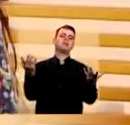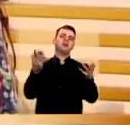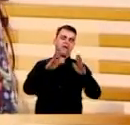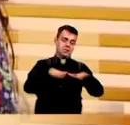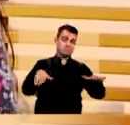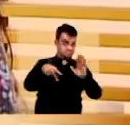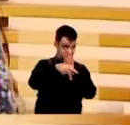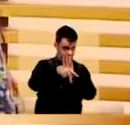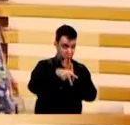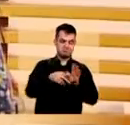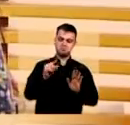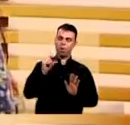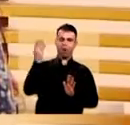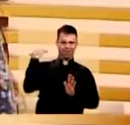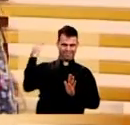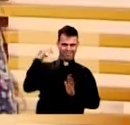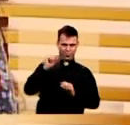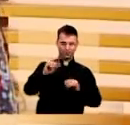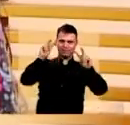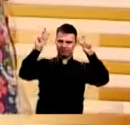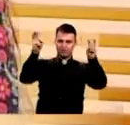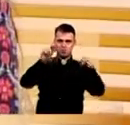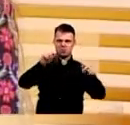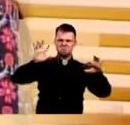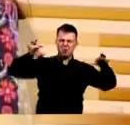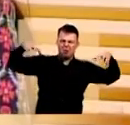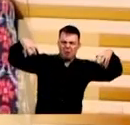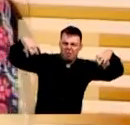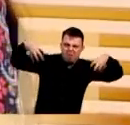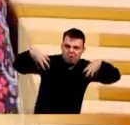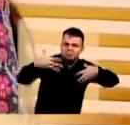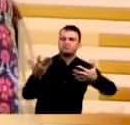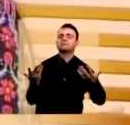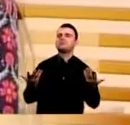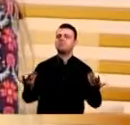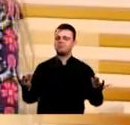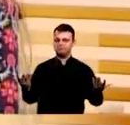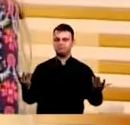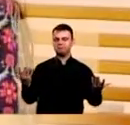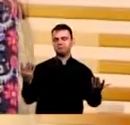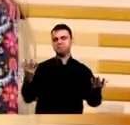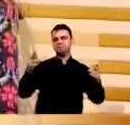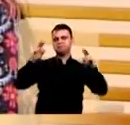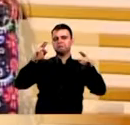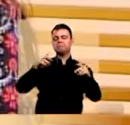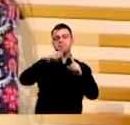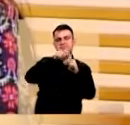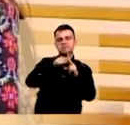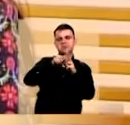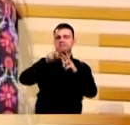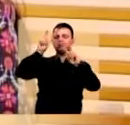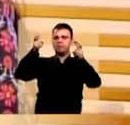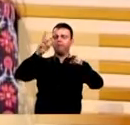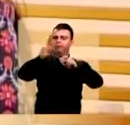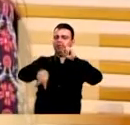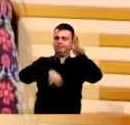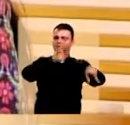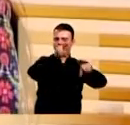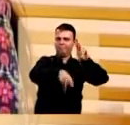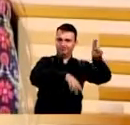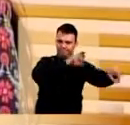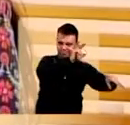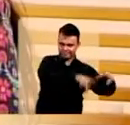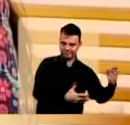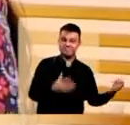também... esses tempos, agora a gente falou sobre monstros, então também cada mês tem uma